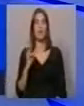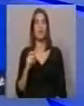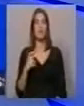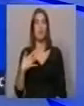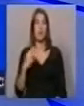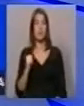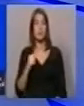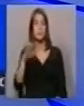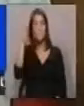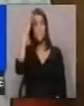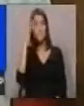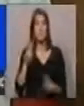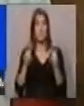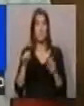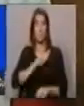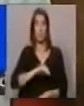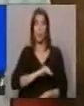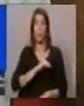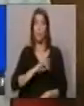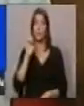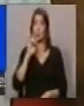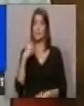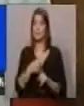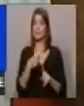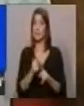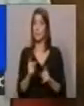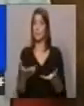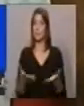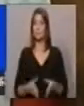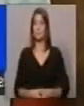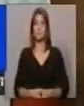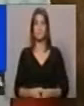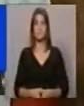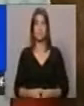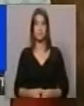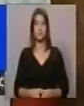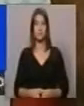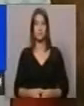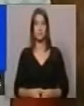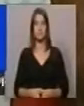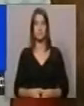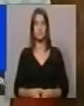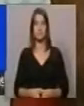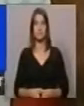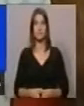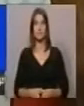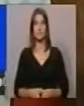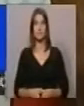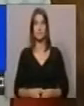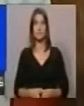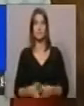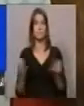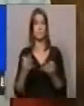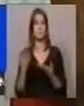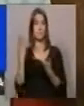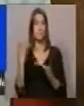dos rendimentos serão um dos pratos fortes das reivindicações. O que quer dizer? Nós continuamos a ter exato, neste momento o